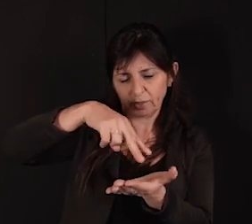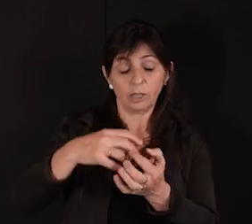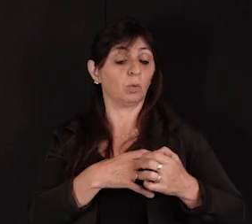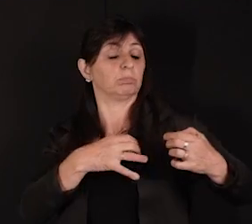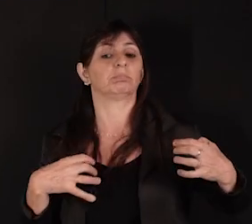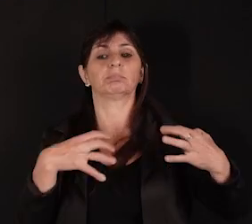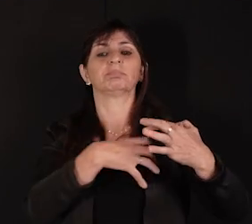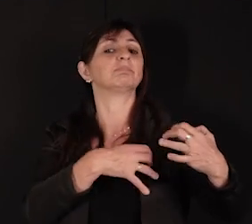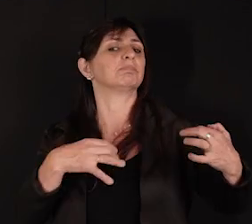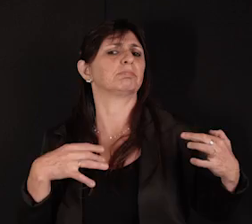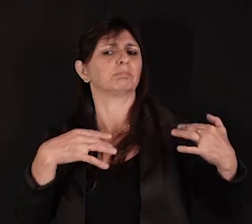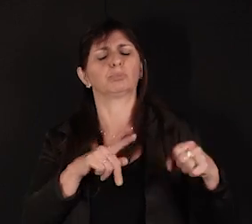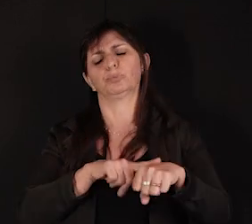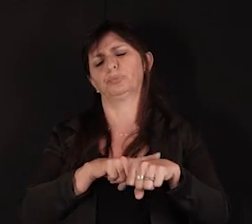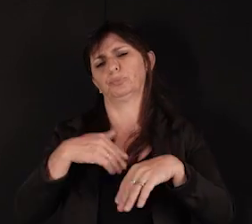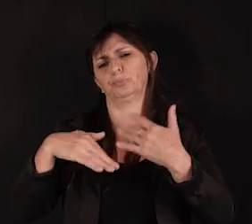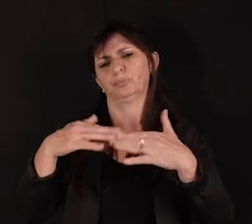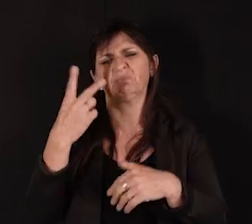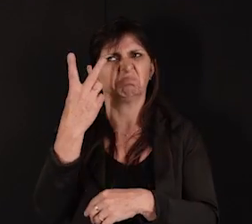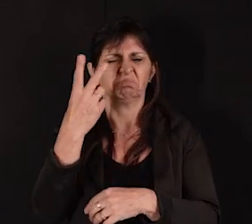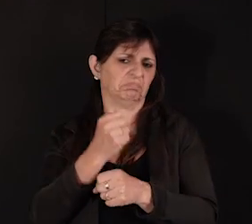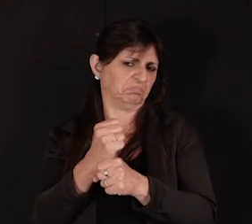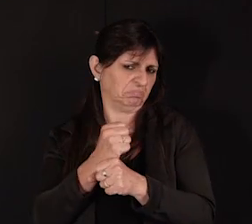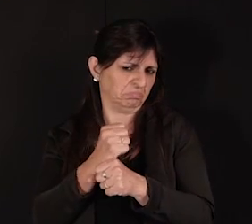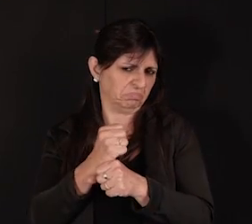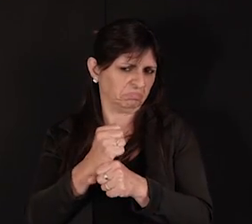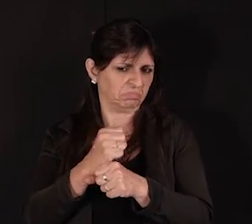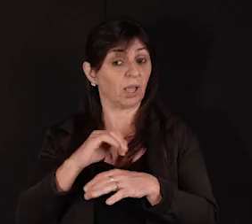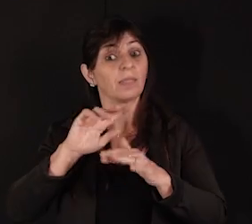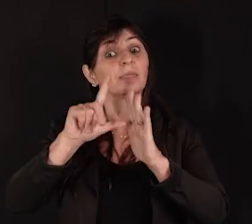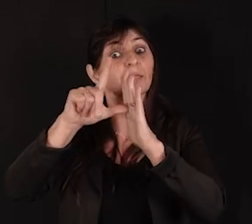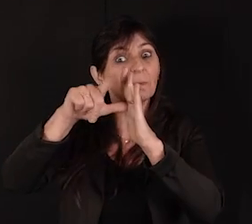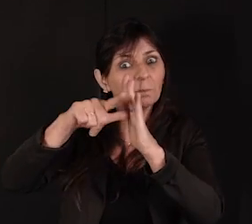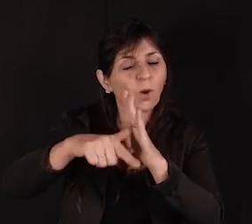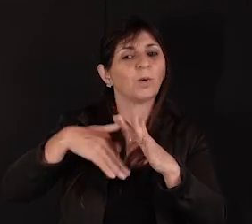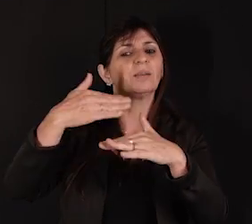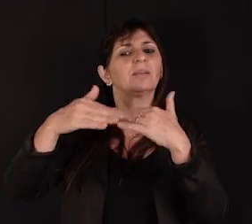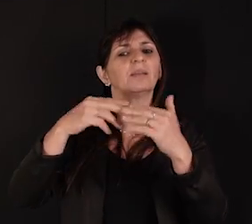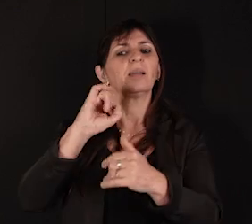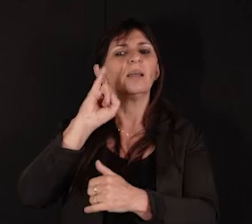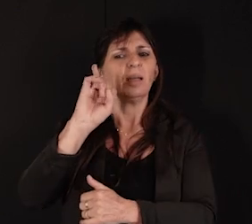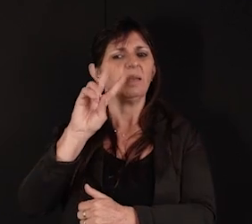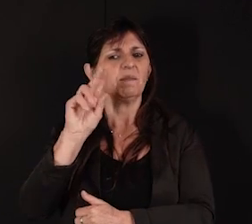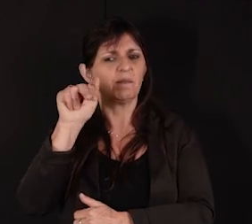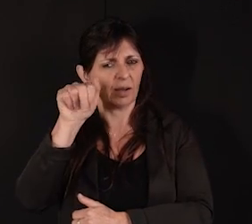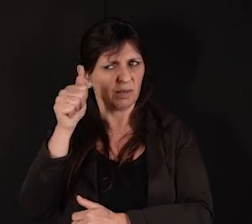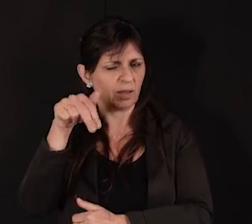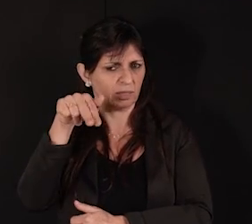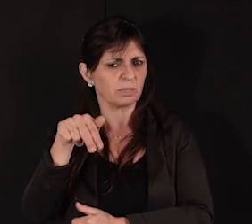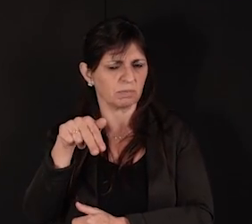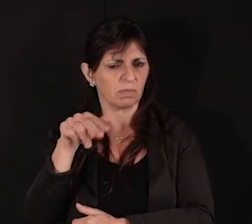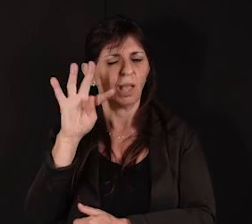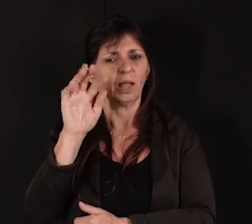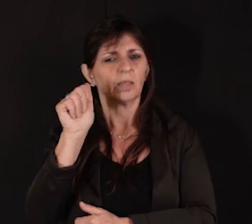E toquei tempo, uns 2 anos. E mais tarde, o Ivan Taborda foi fazer um show lá